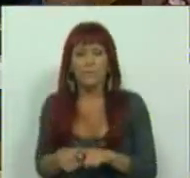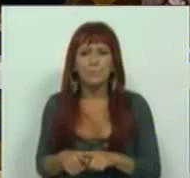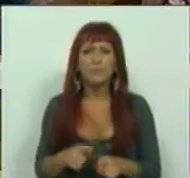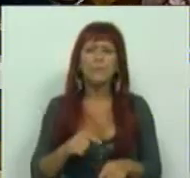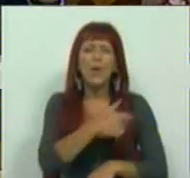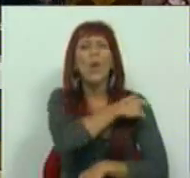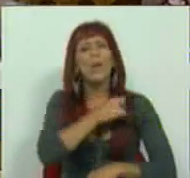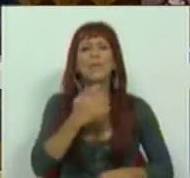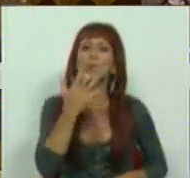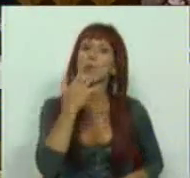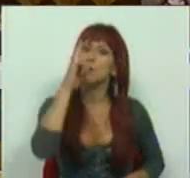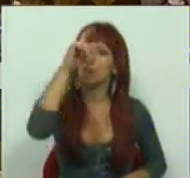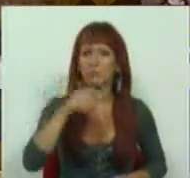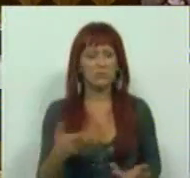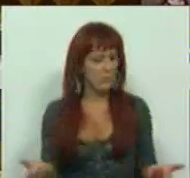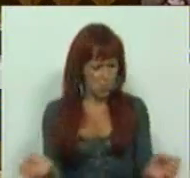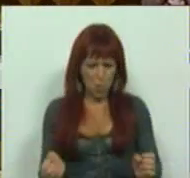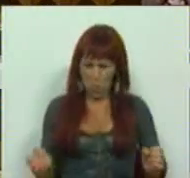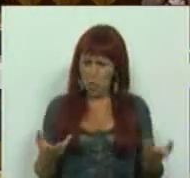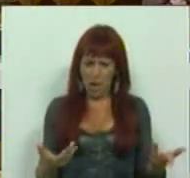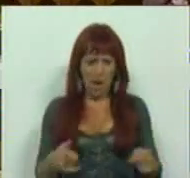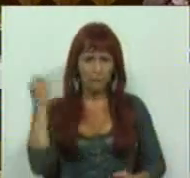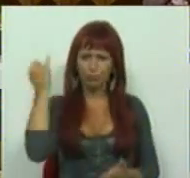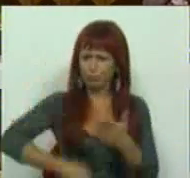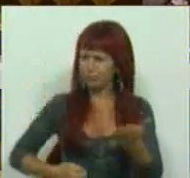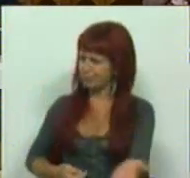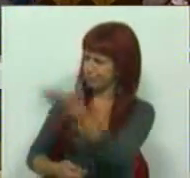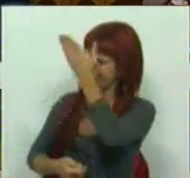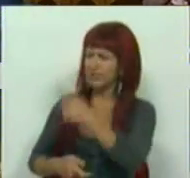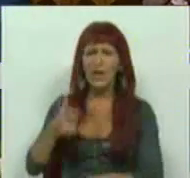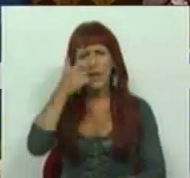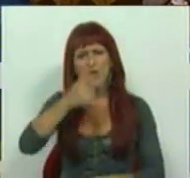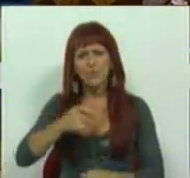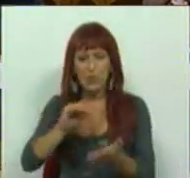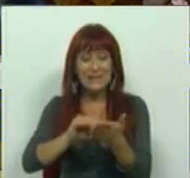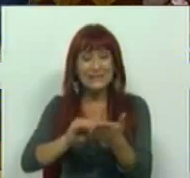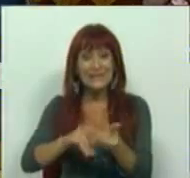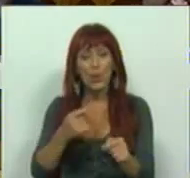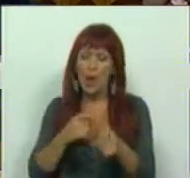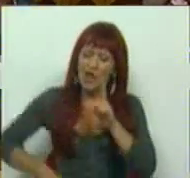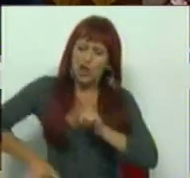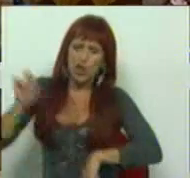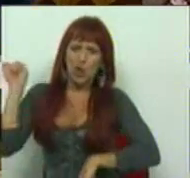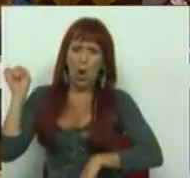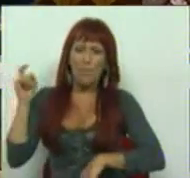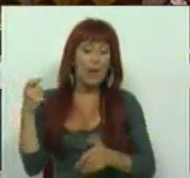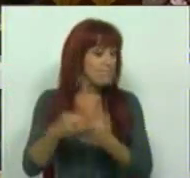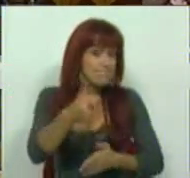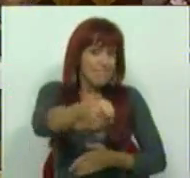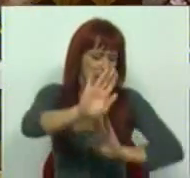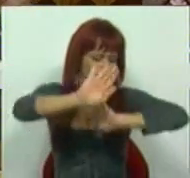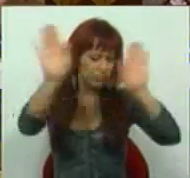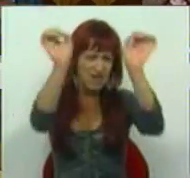Em nome do rigor, deixa de haver essa tributação sobre quem está registado para escapar e não